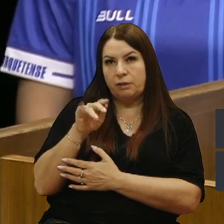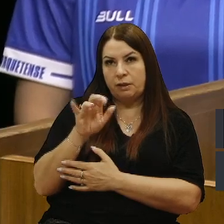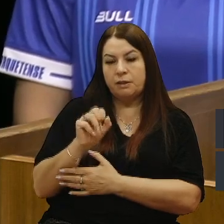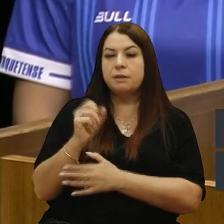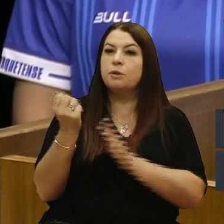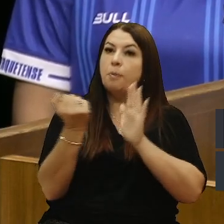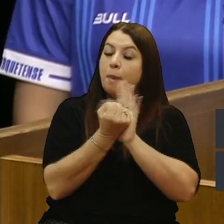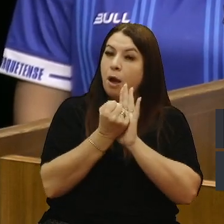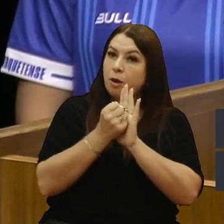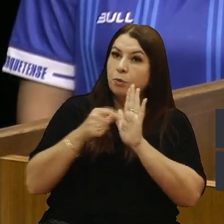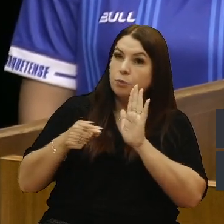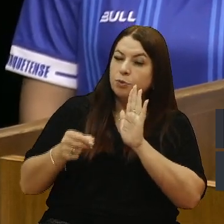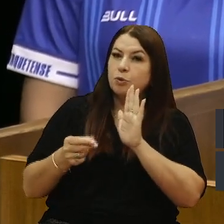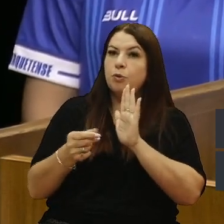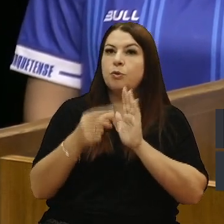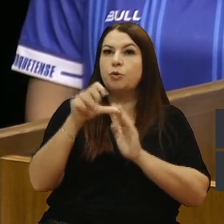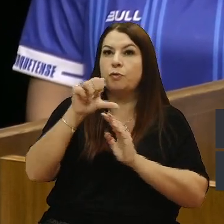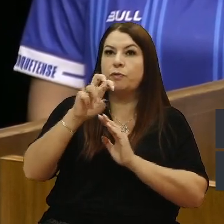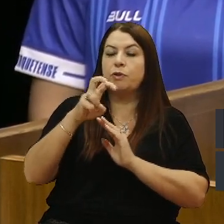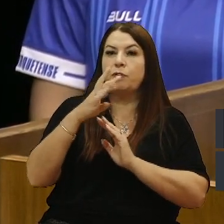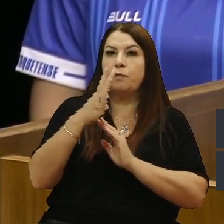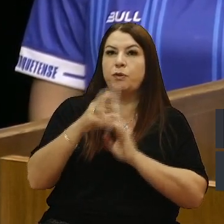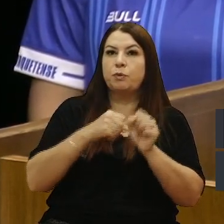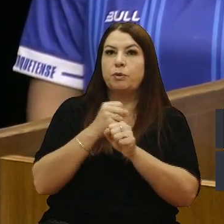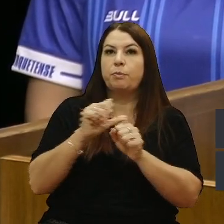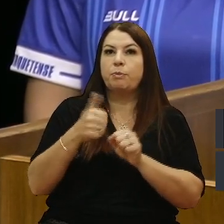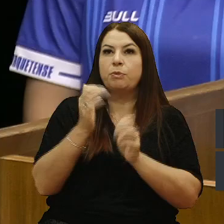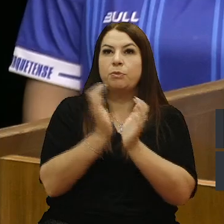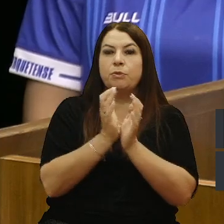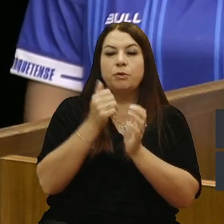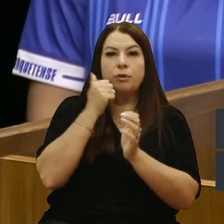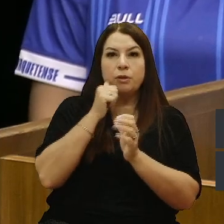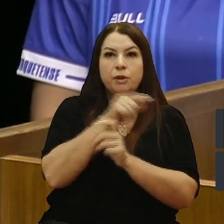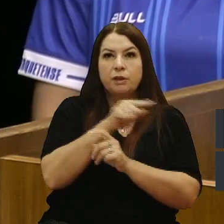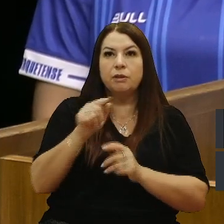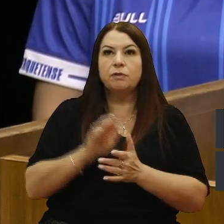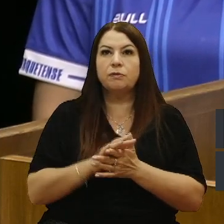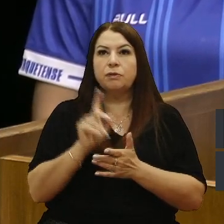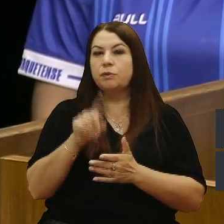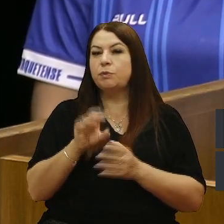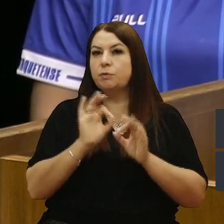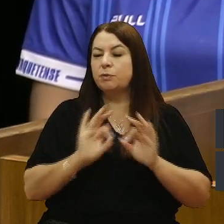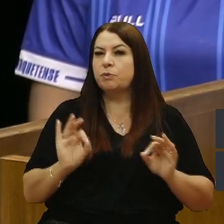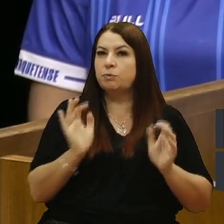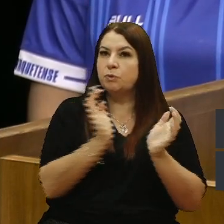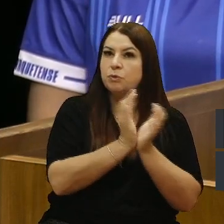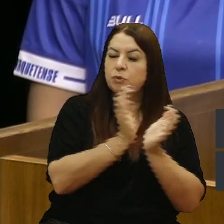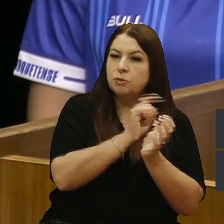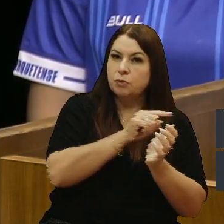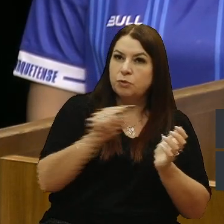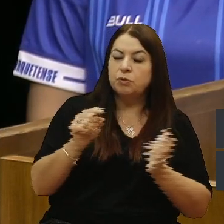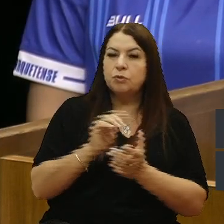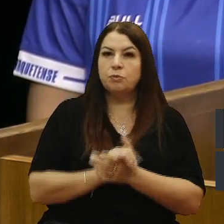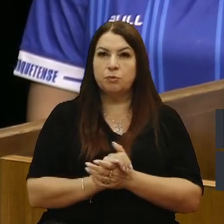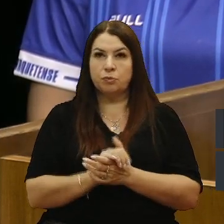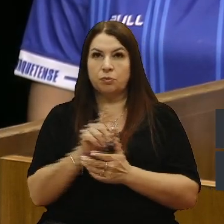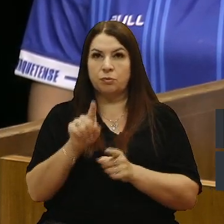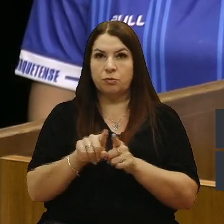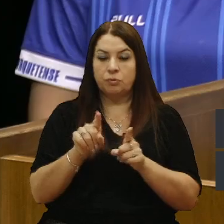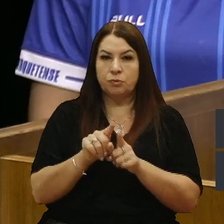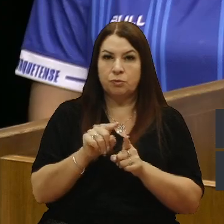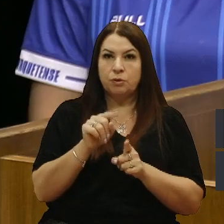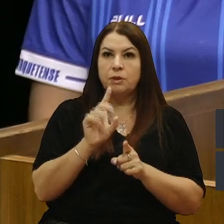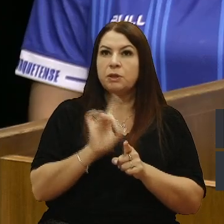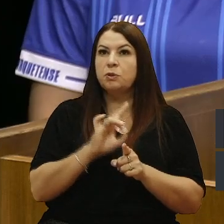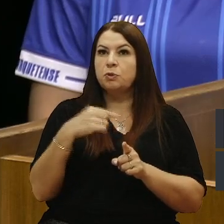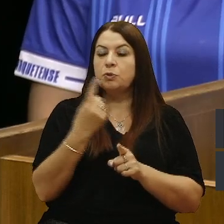clube, em 94 anos, o primeiro time feminino, tá? E não é um simples time, tá, pessoal, para vocês entenderem. Apesar